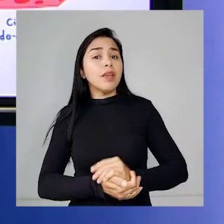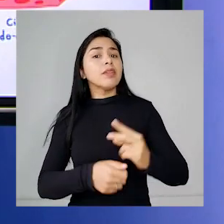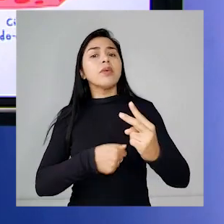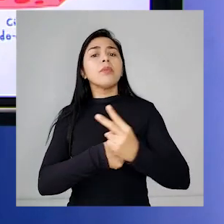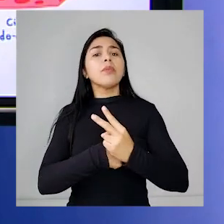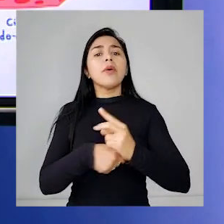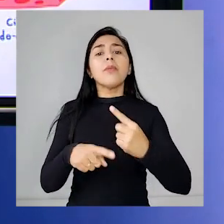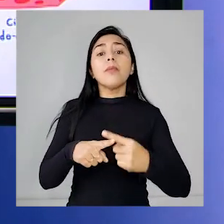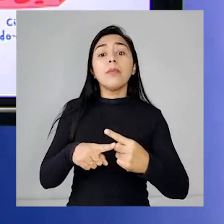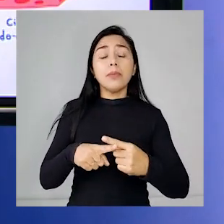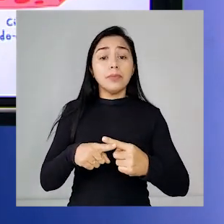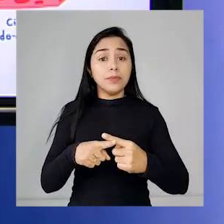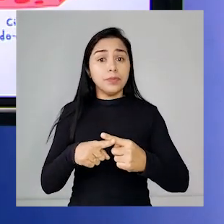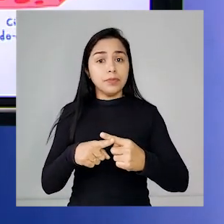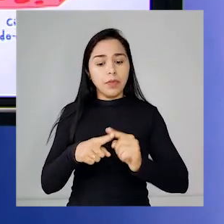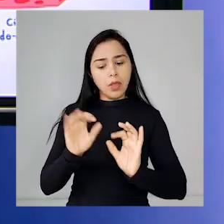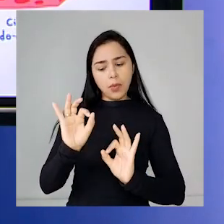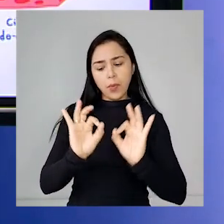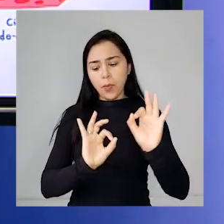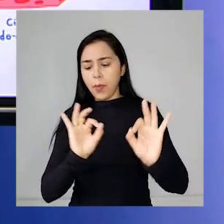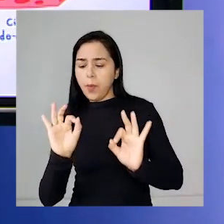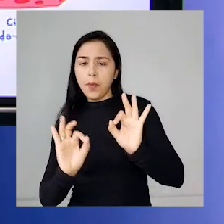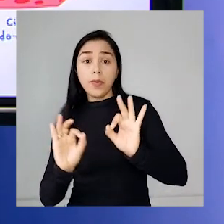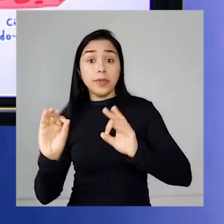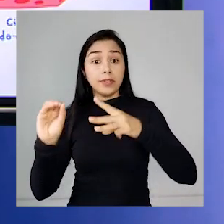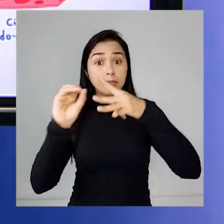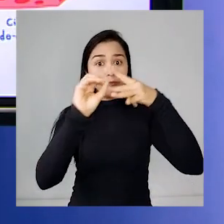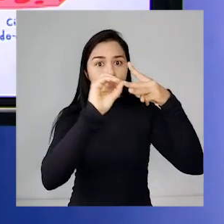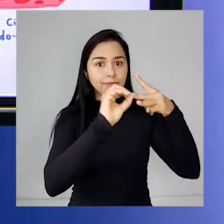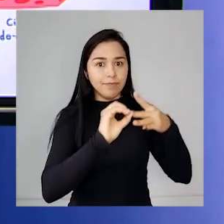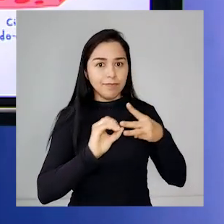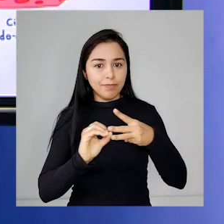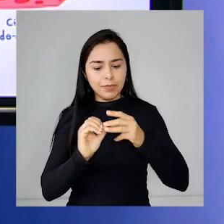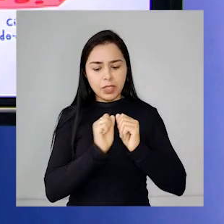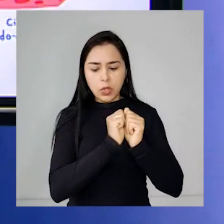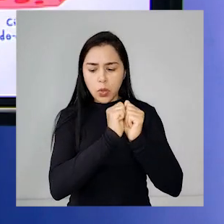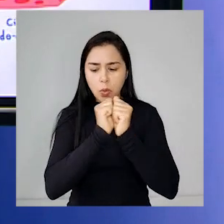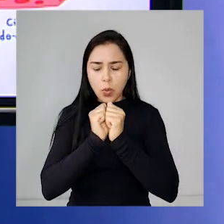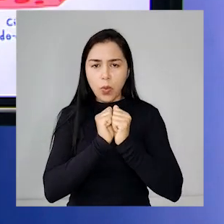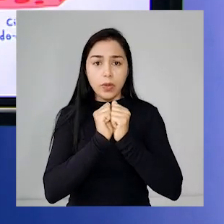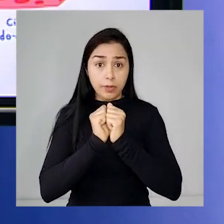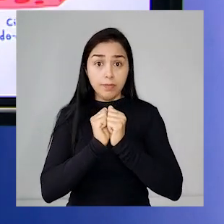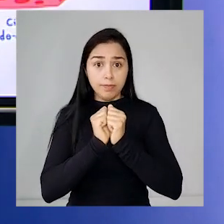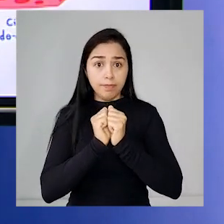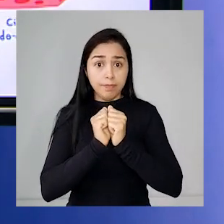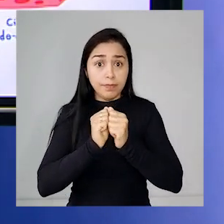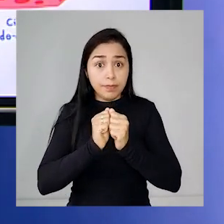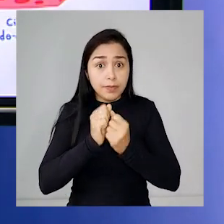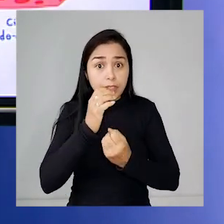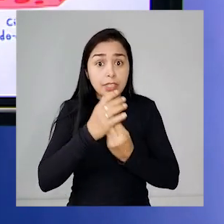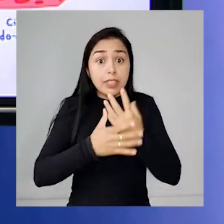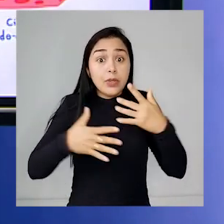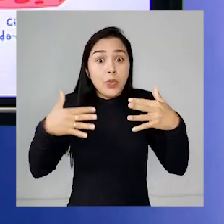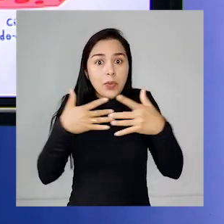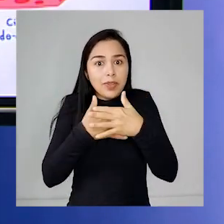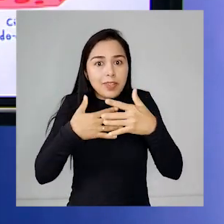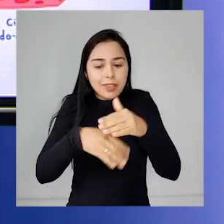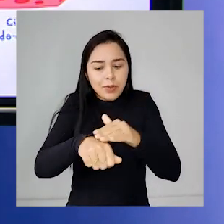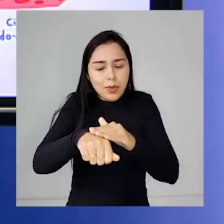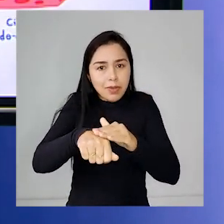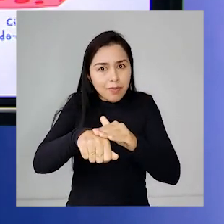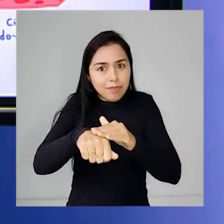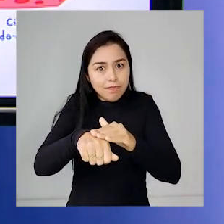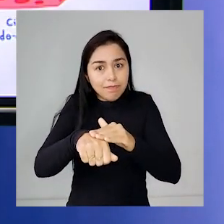ao formato e à disposição das suas células. As células desse tecido são bem